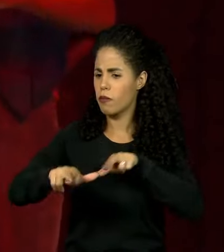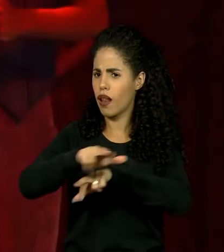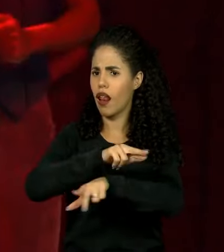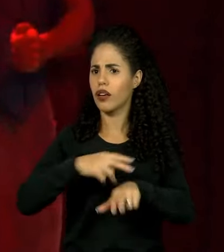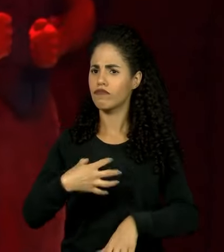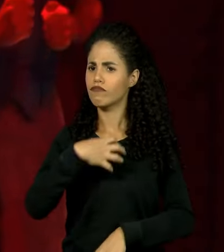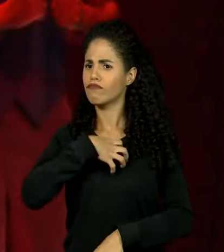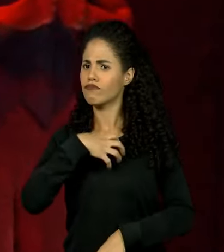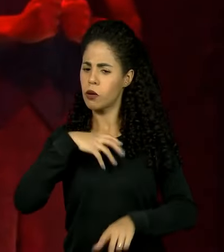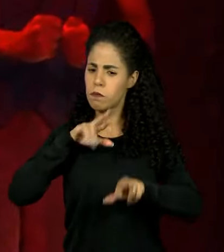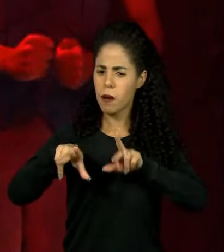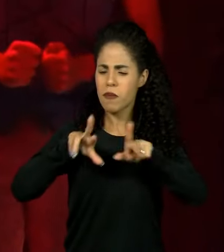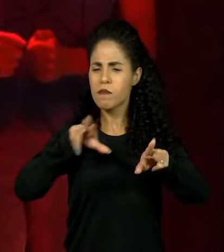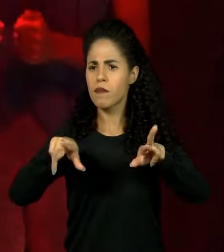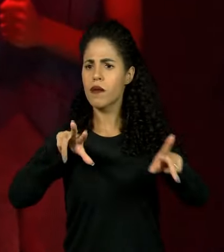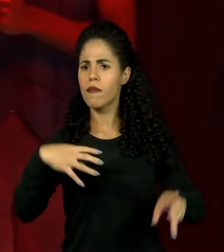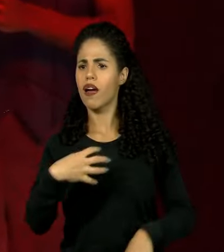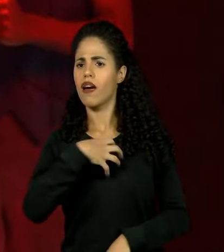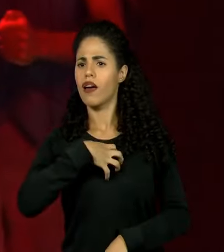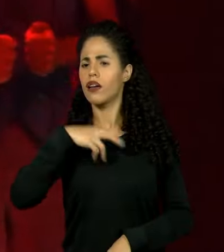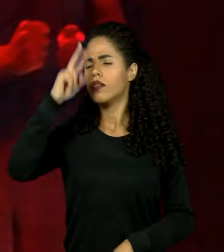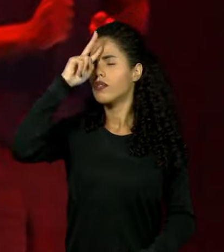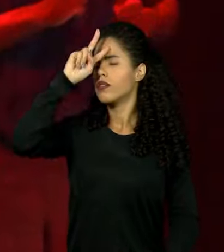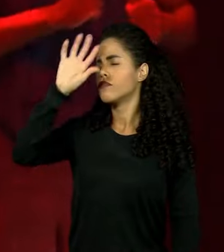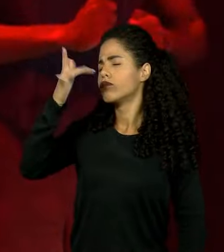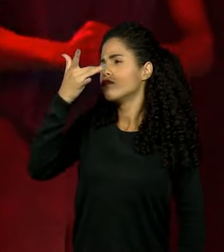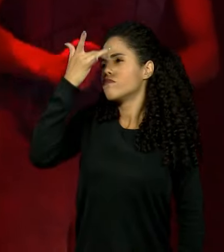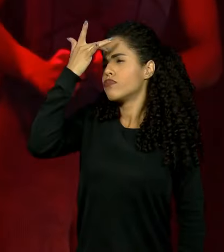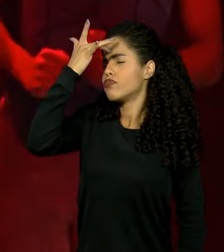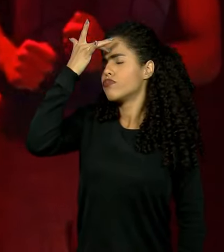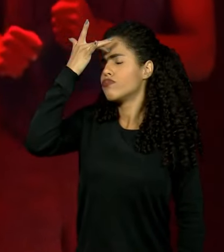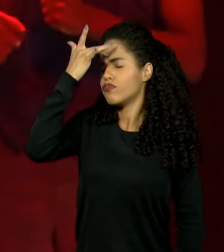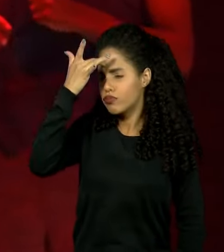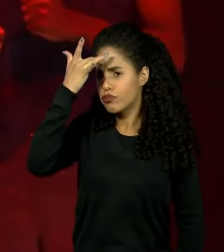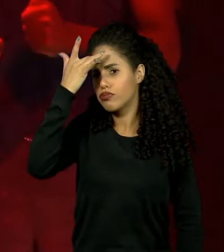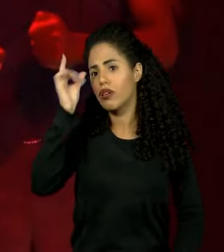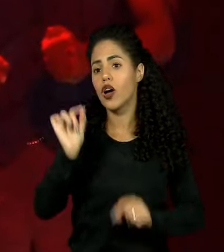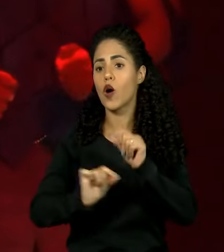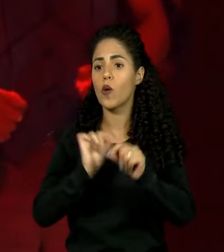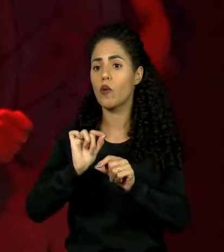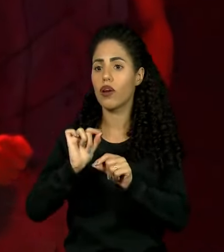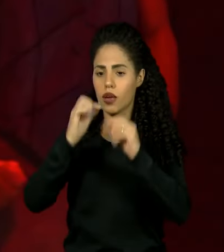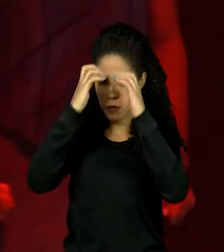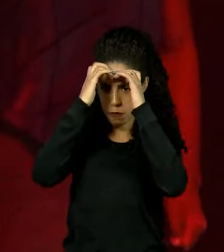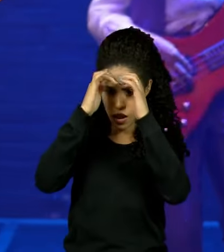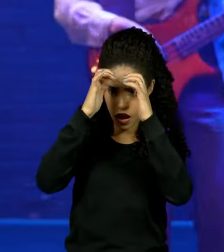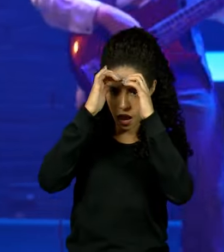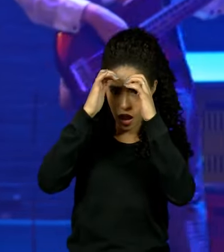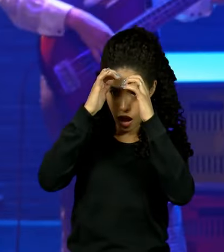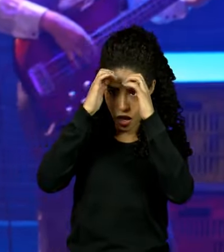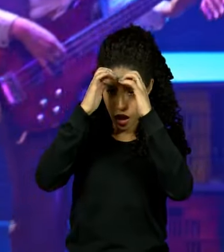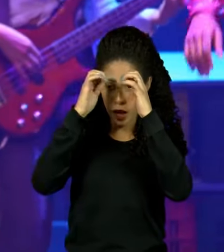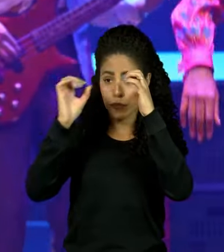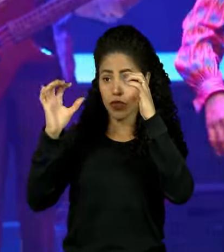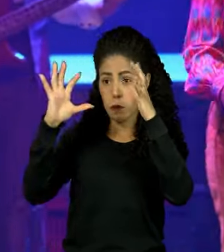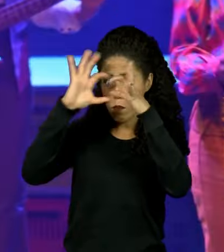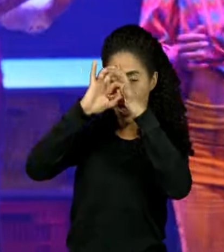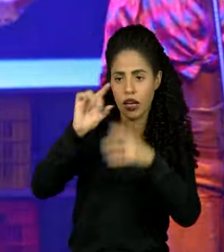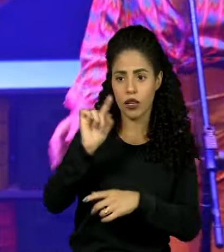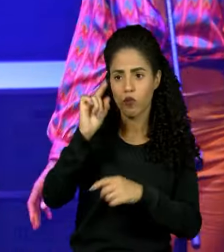de sentidos Aonde a memória ela não tá associada à cabeça a memória ela tá